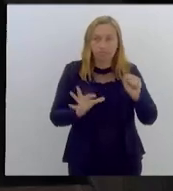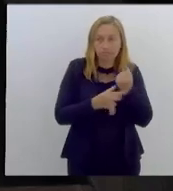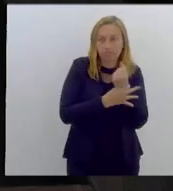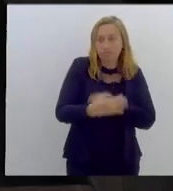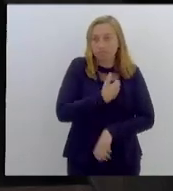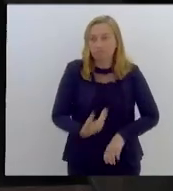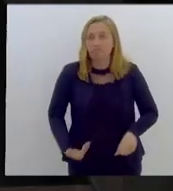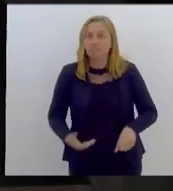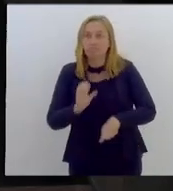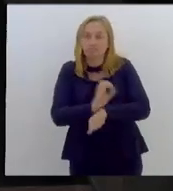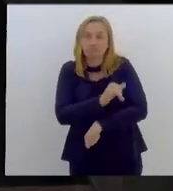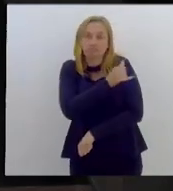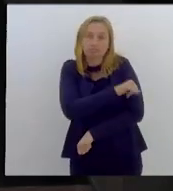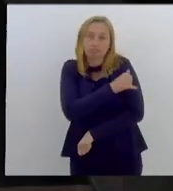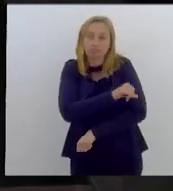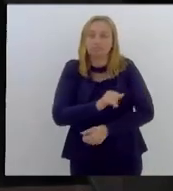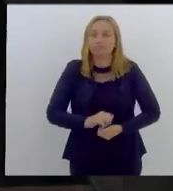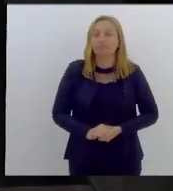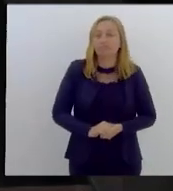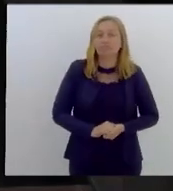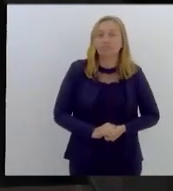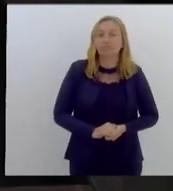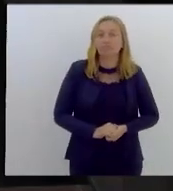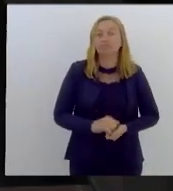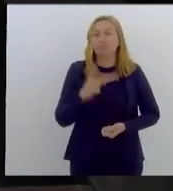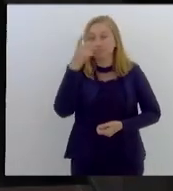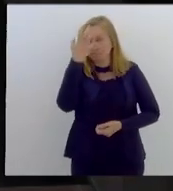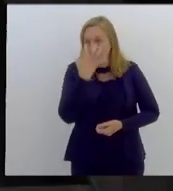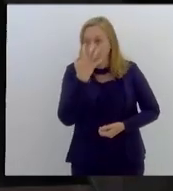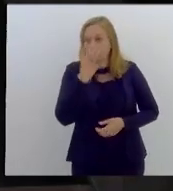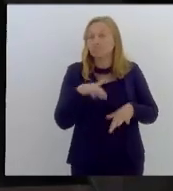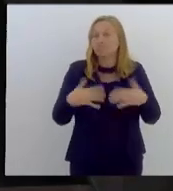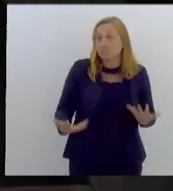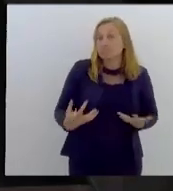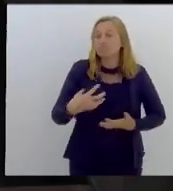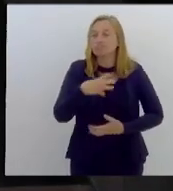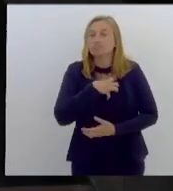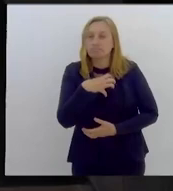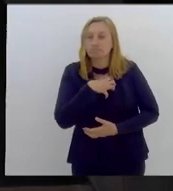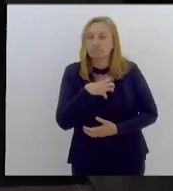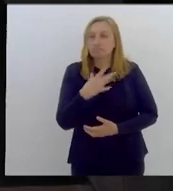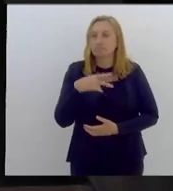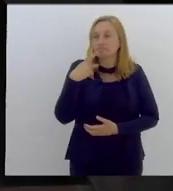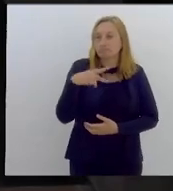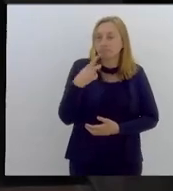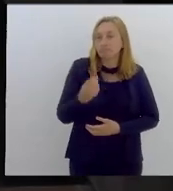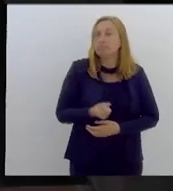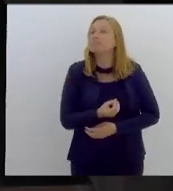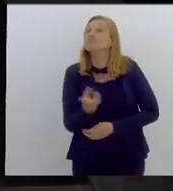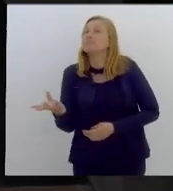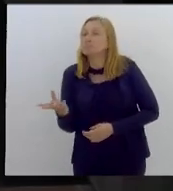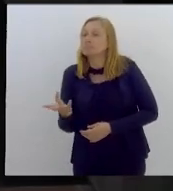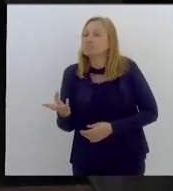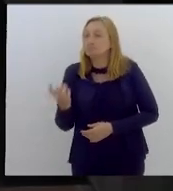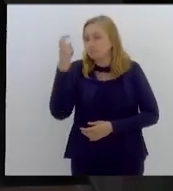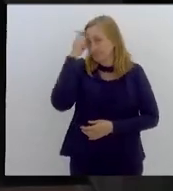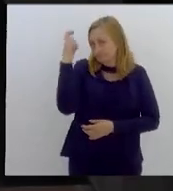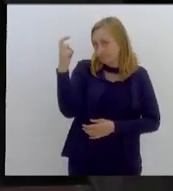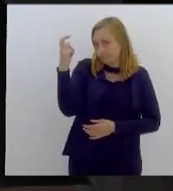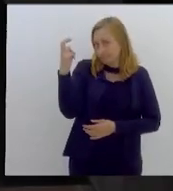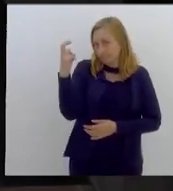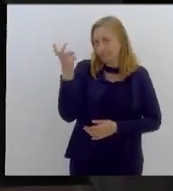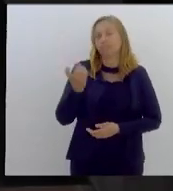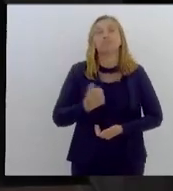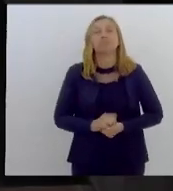pública no estado do Rio de Janeiro, que já é tão grave. Então, nesse sentido, ressaltar o quanto que a inteligência e